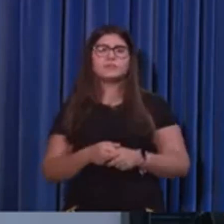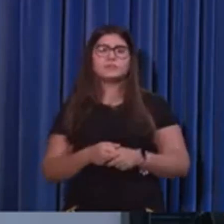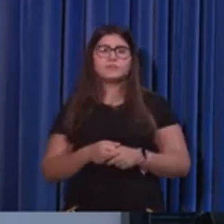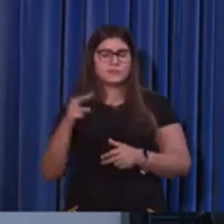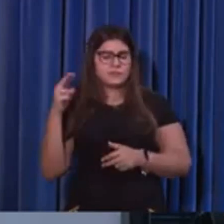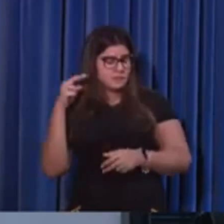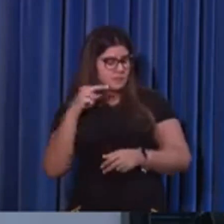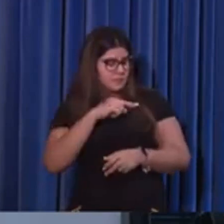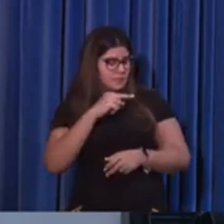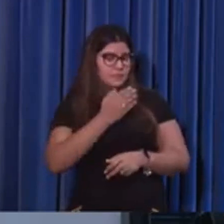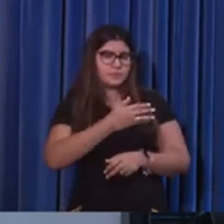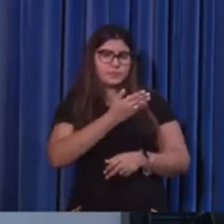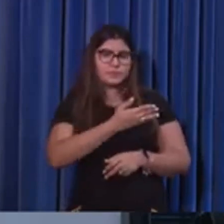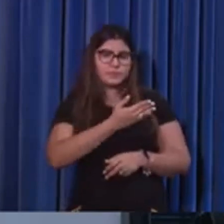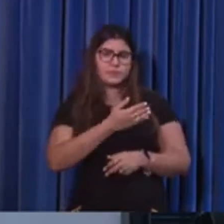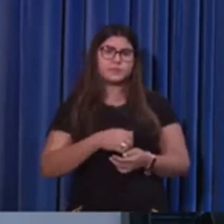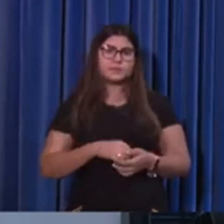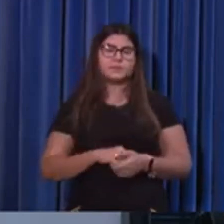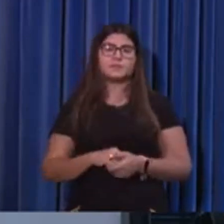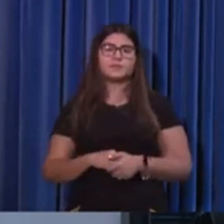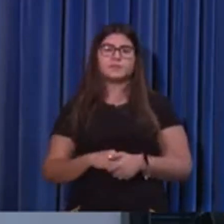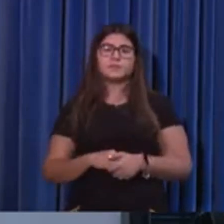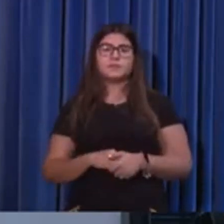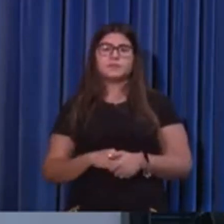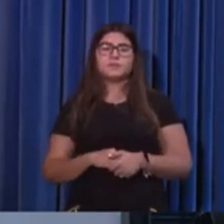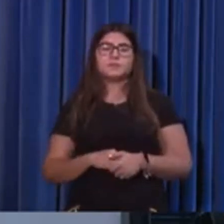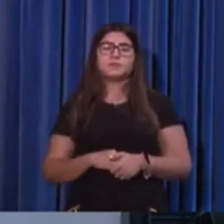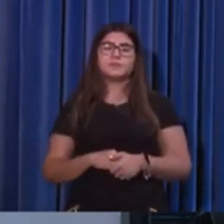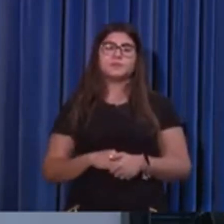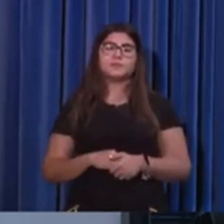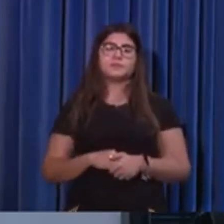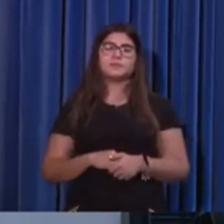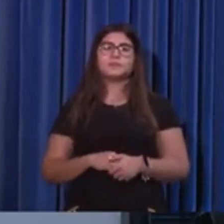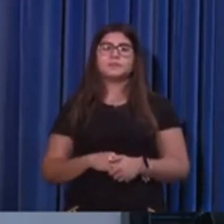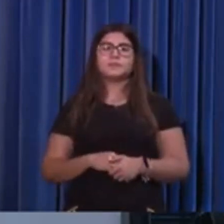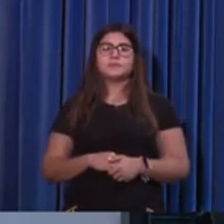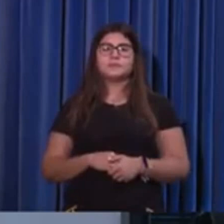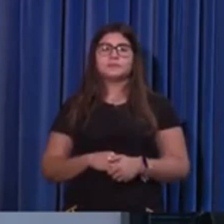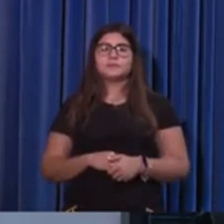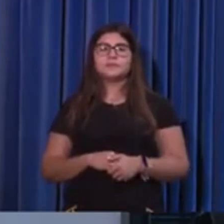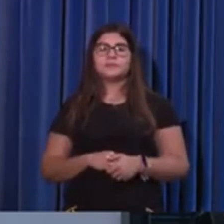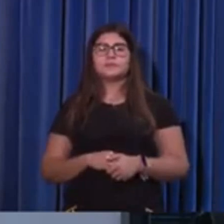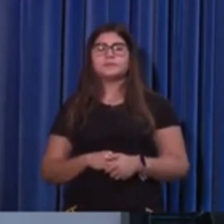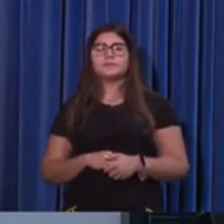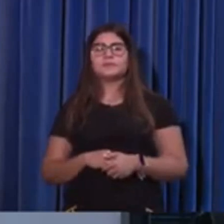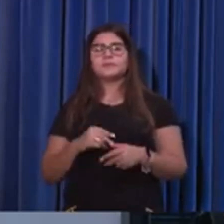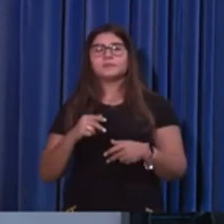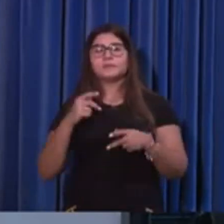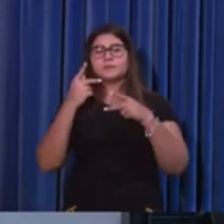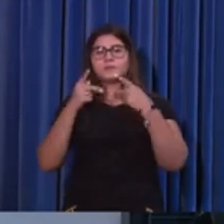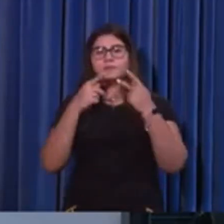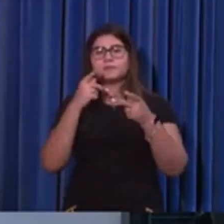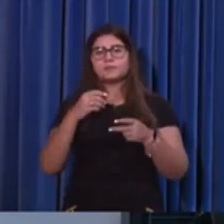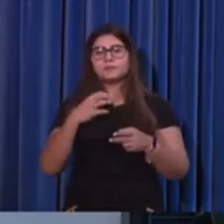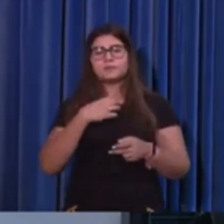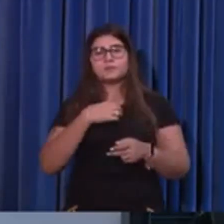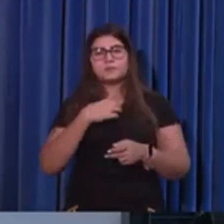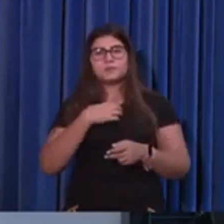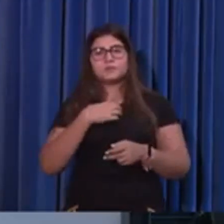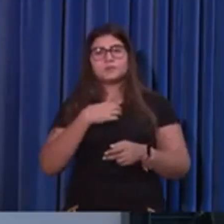Esses valores egocêntricos que nós estamos vendo cada vez mais. Falava-se de um modo de agir